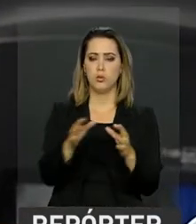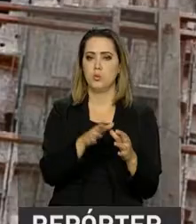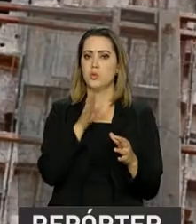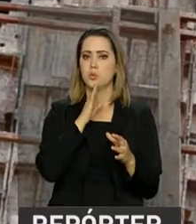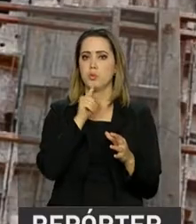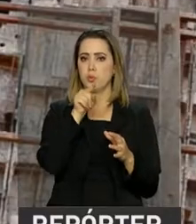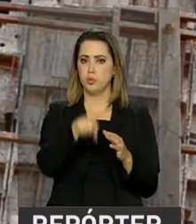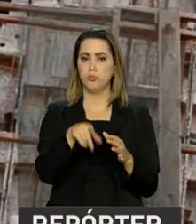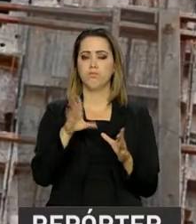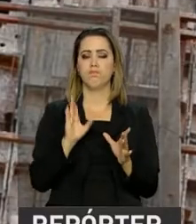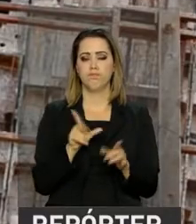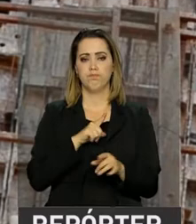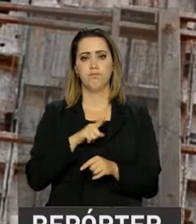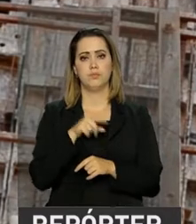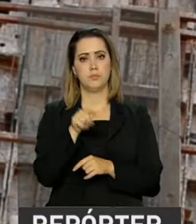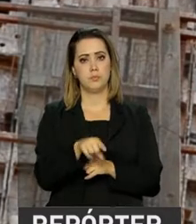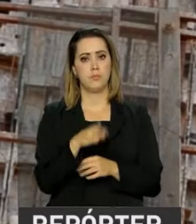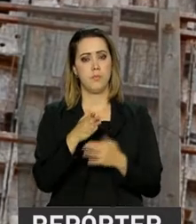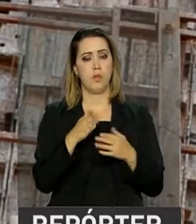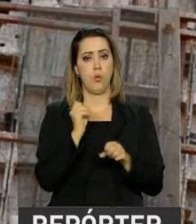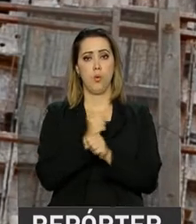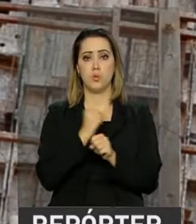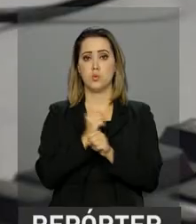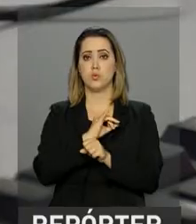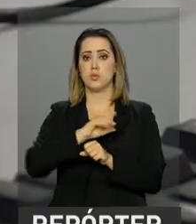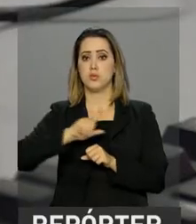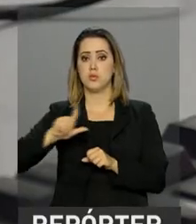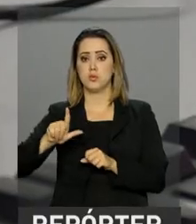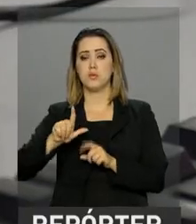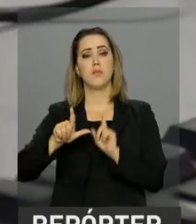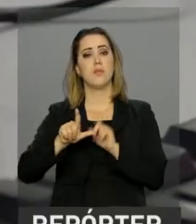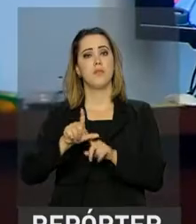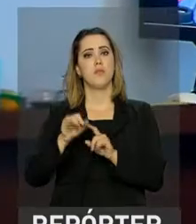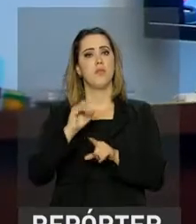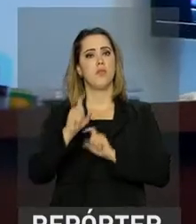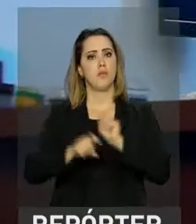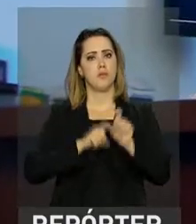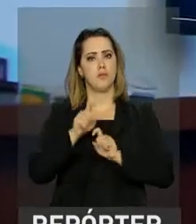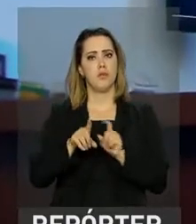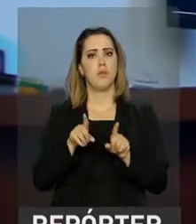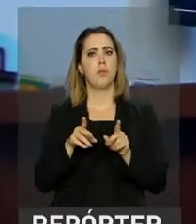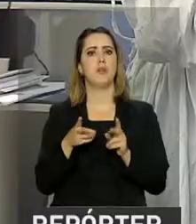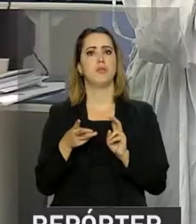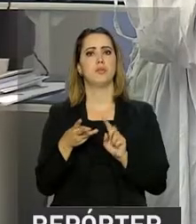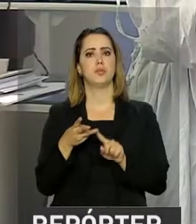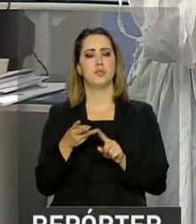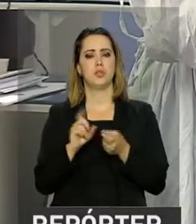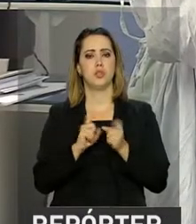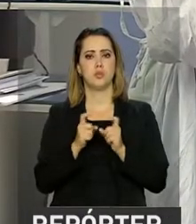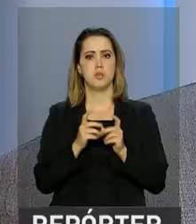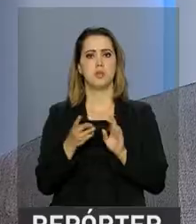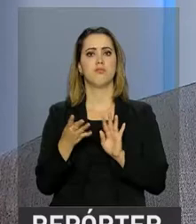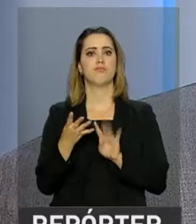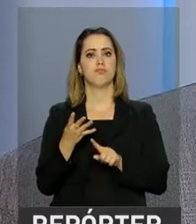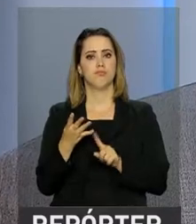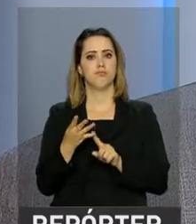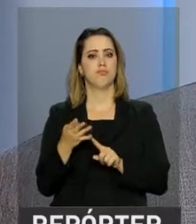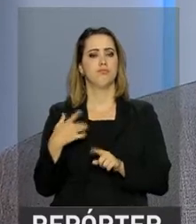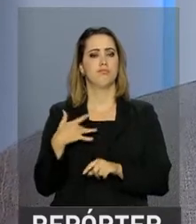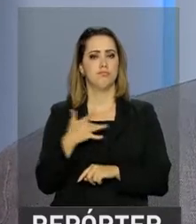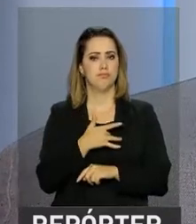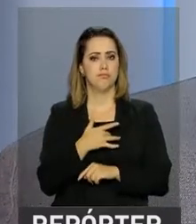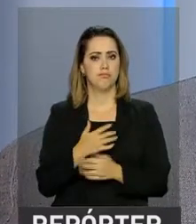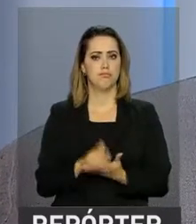profissional são contempladas, como construção civil, informática, administração e saúde. Qualquer